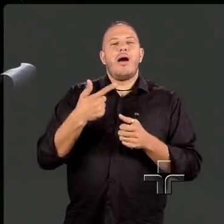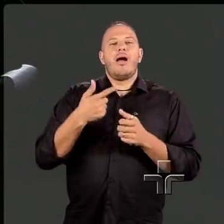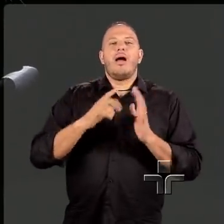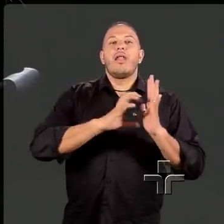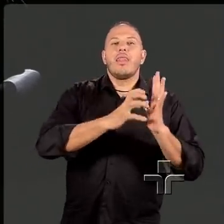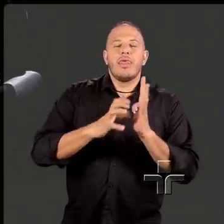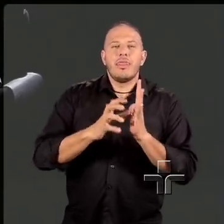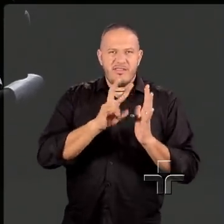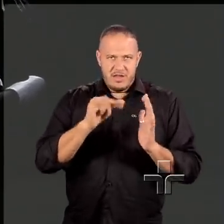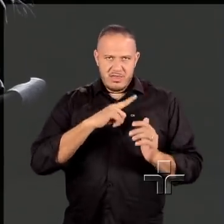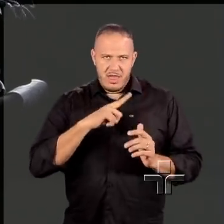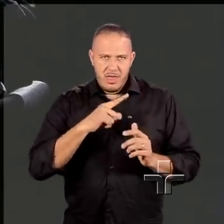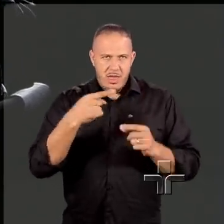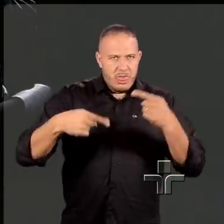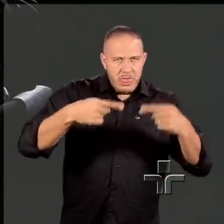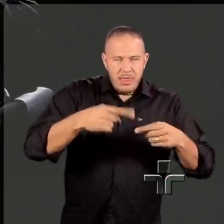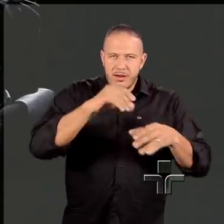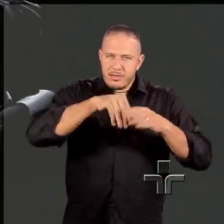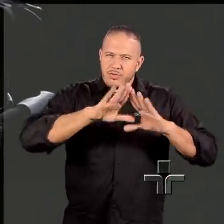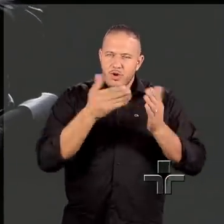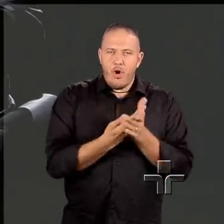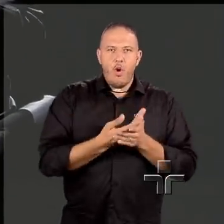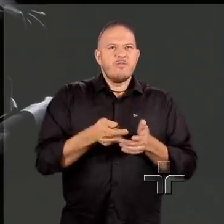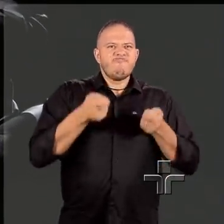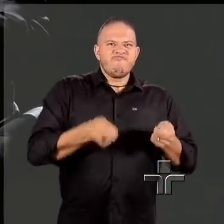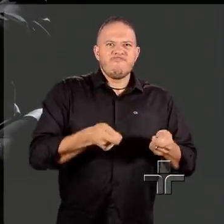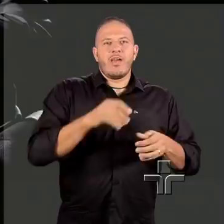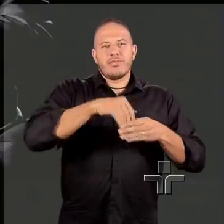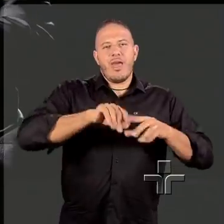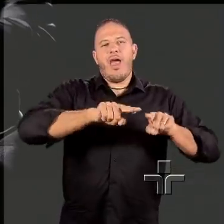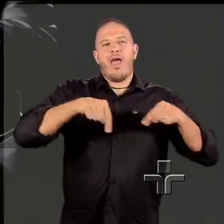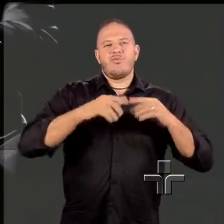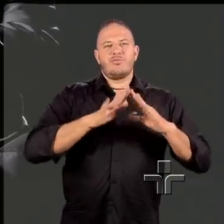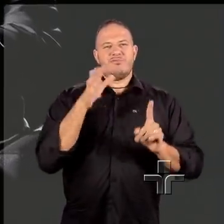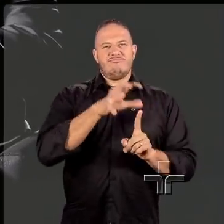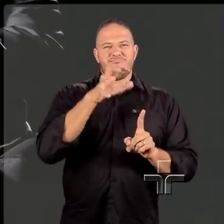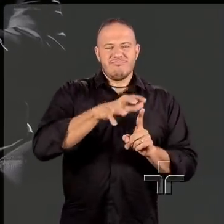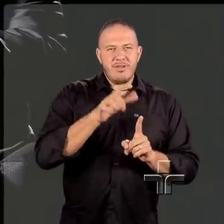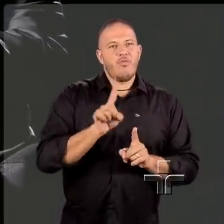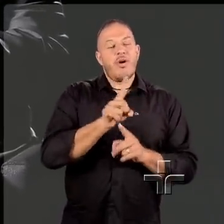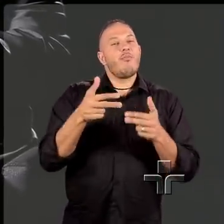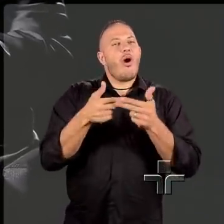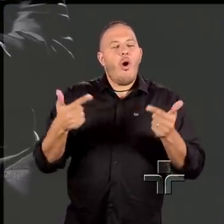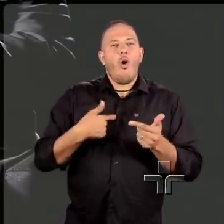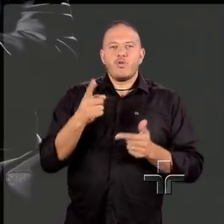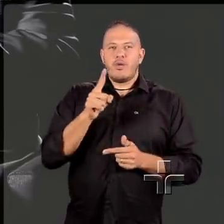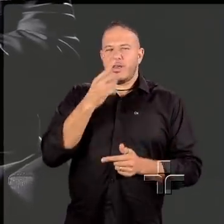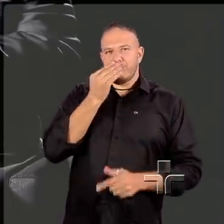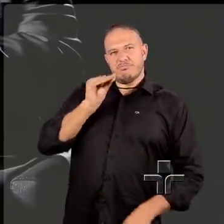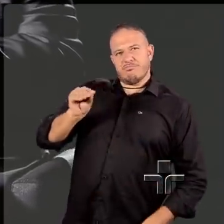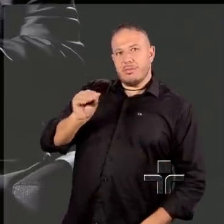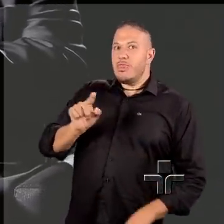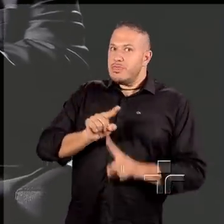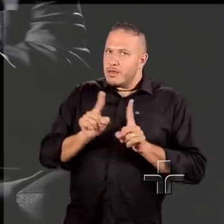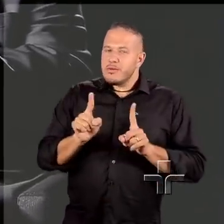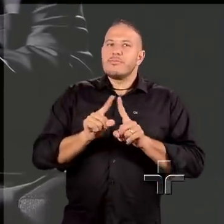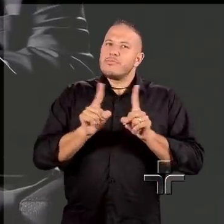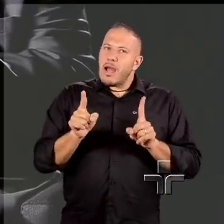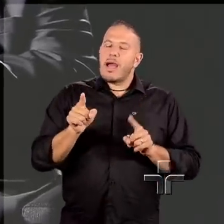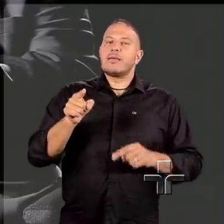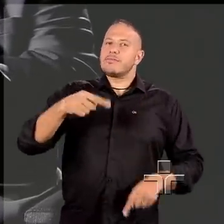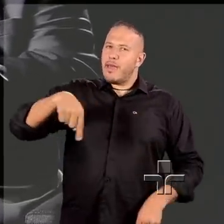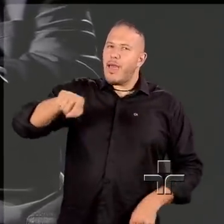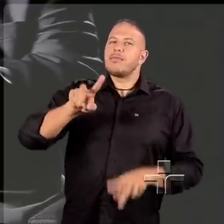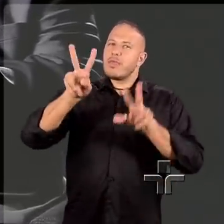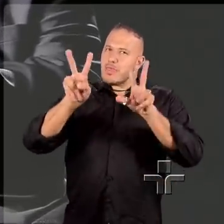ou não da educação, à doutrinação em sala de aula, não são coisas que fiquem de lado, que a gente não deva tratar, mas elas, de